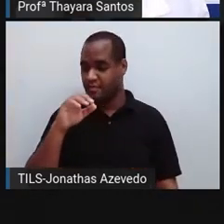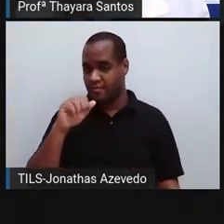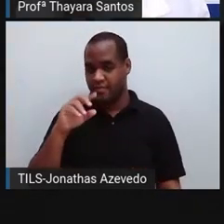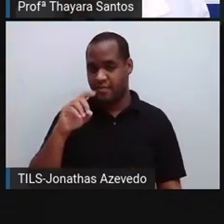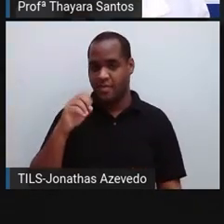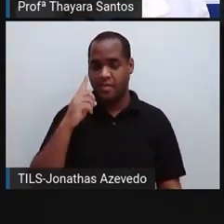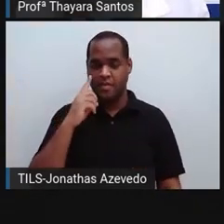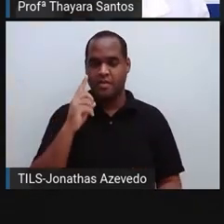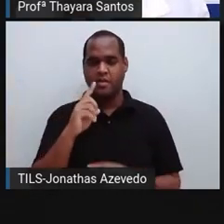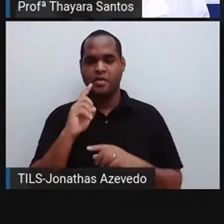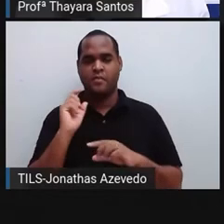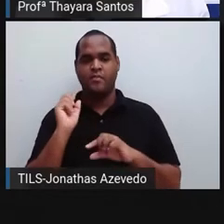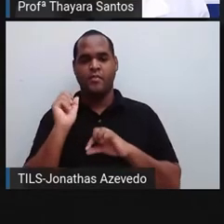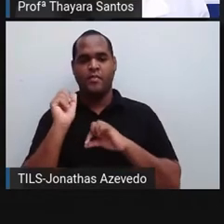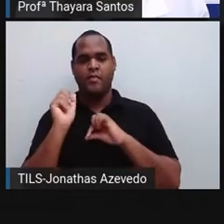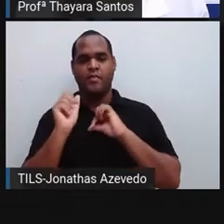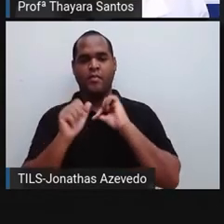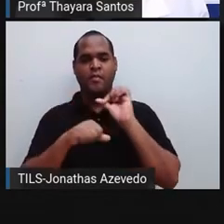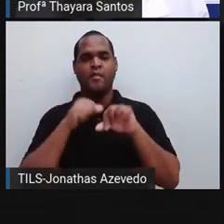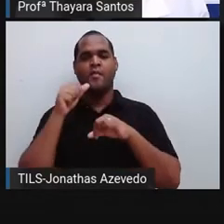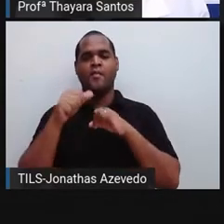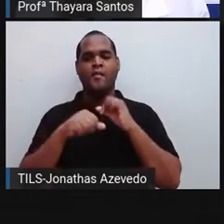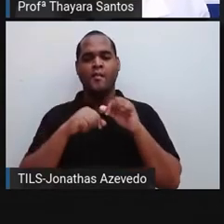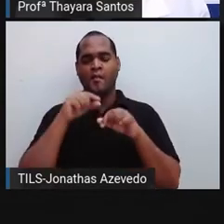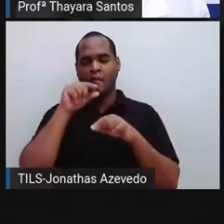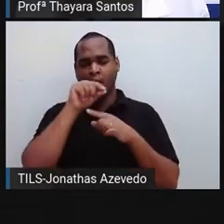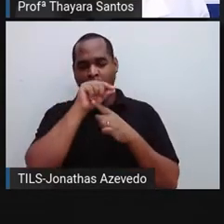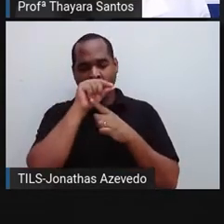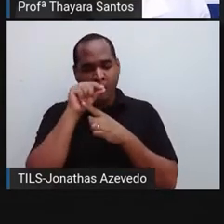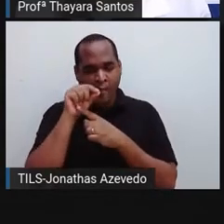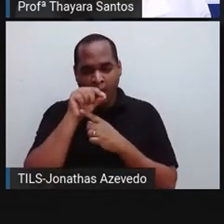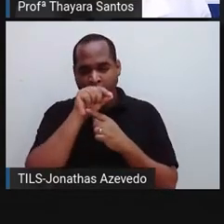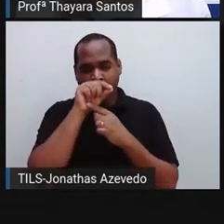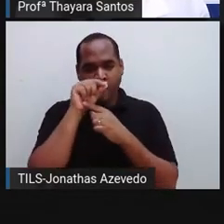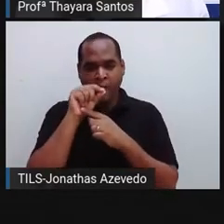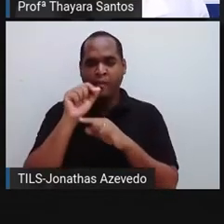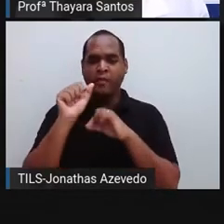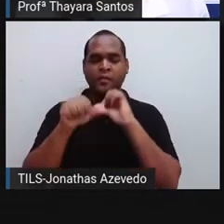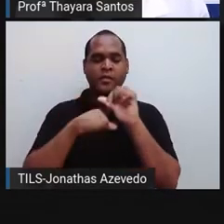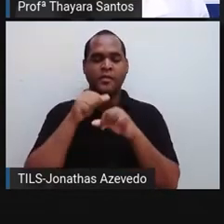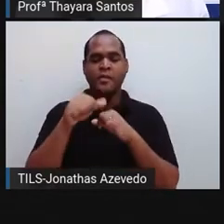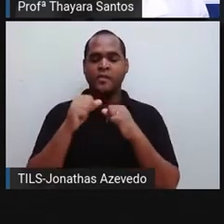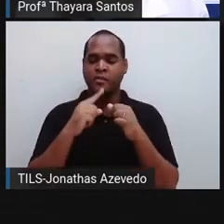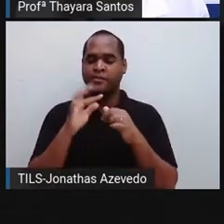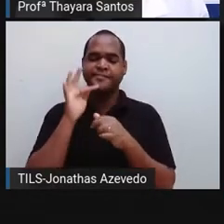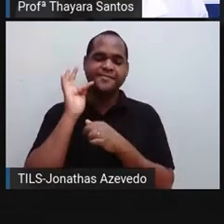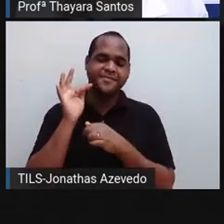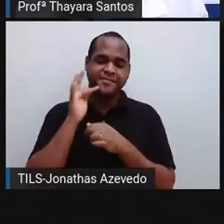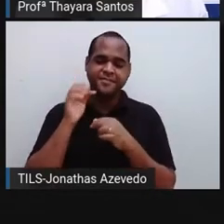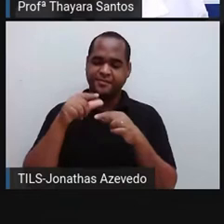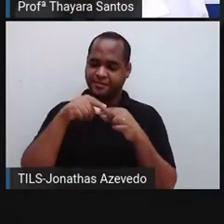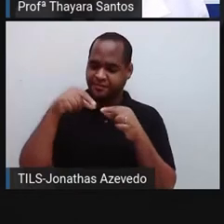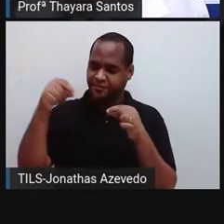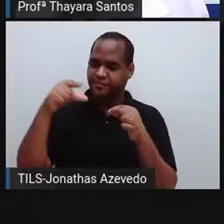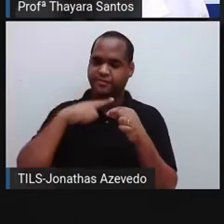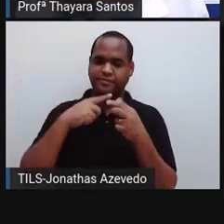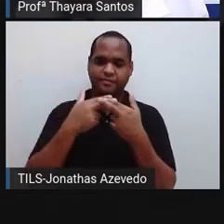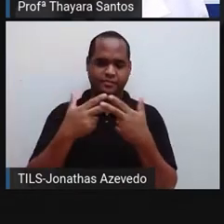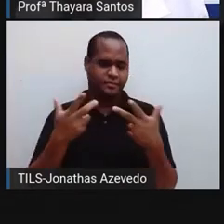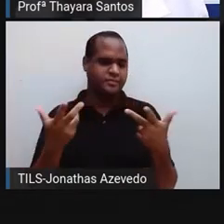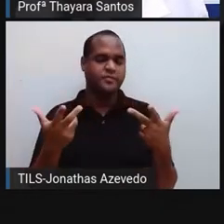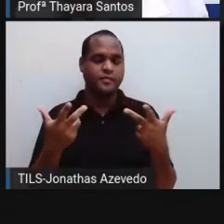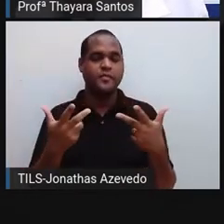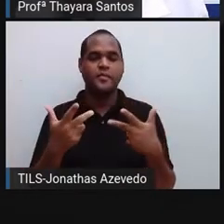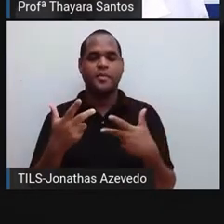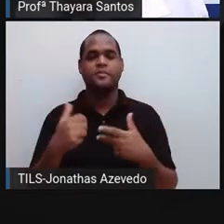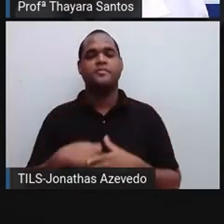de planta, o gavião comendo diretamente as plantas, as flores, as sementes e os frutos. Isso daqui é uma cadeia e tem